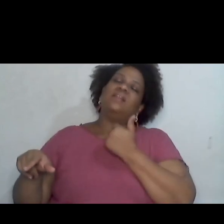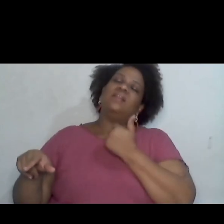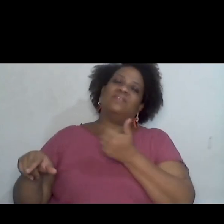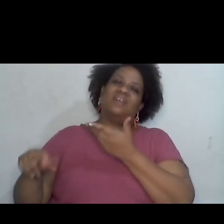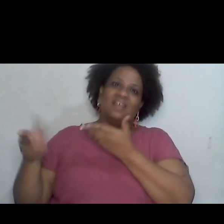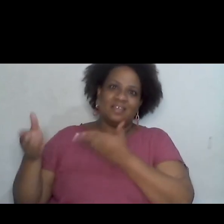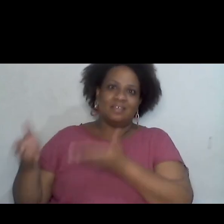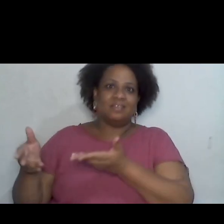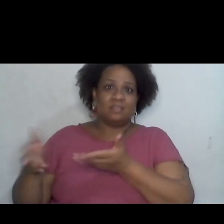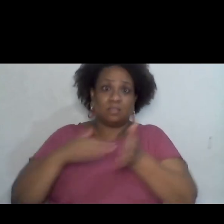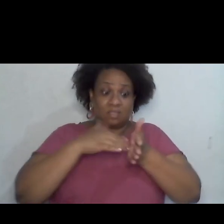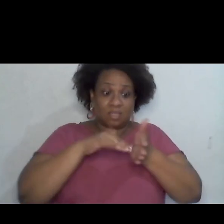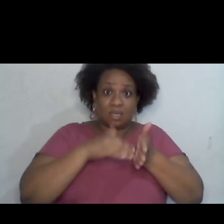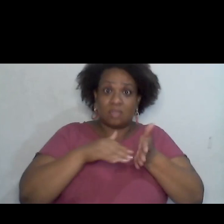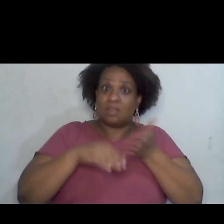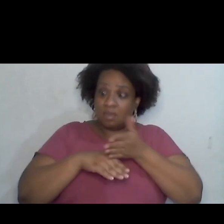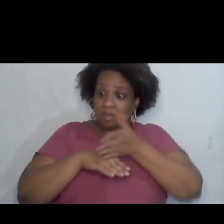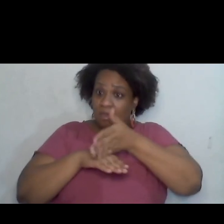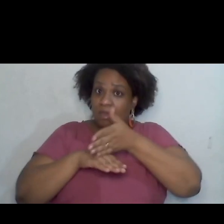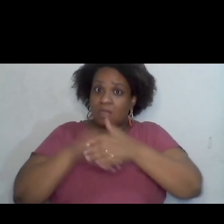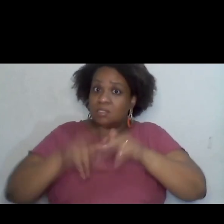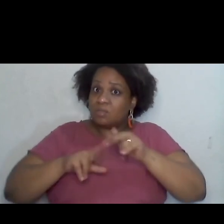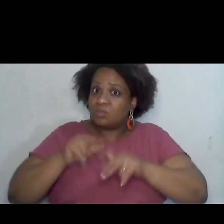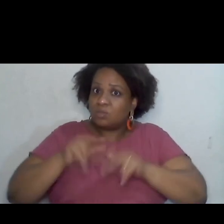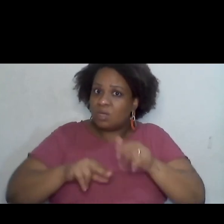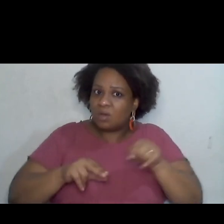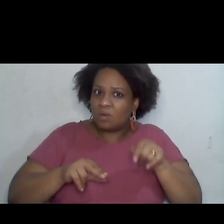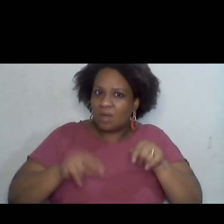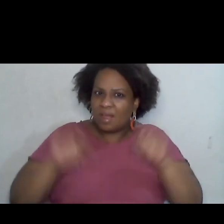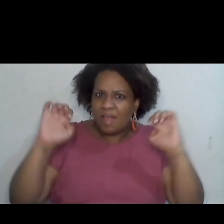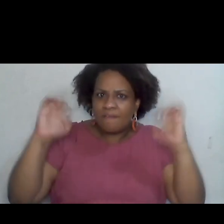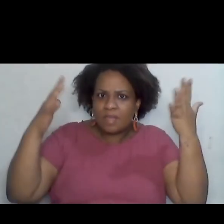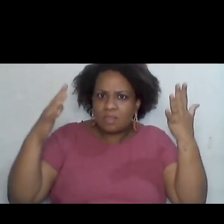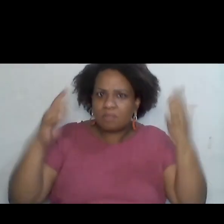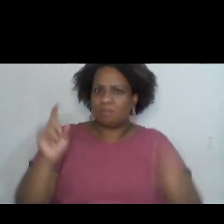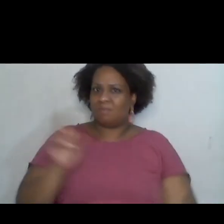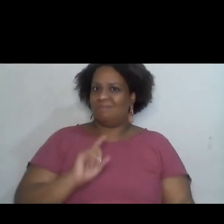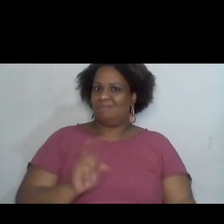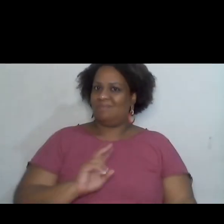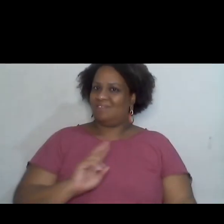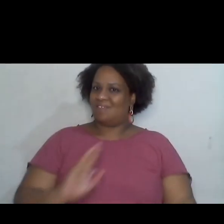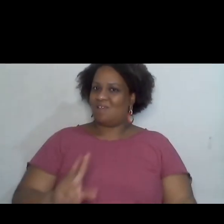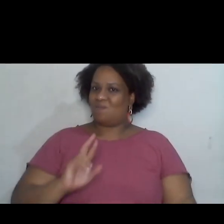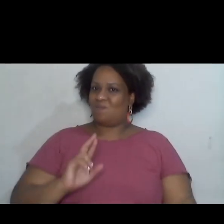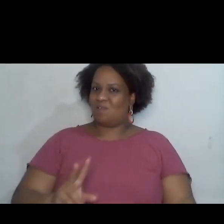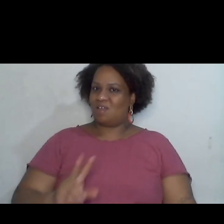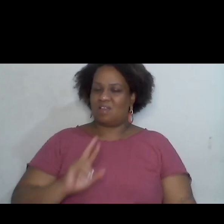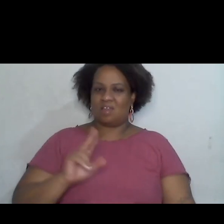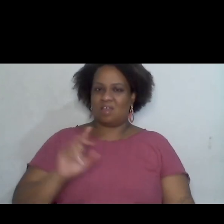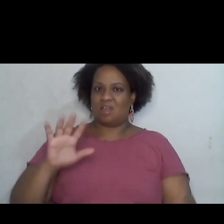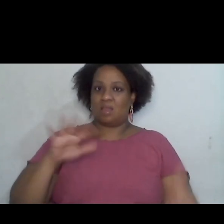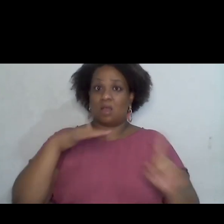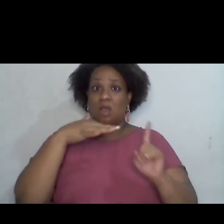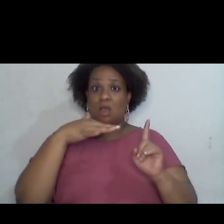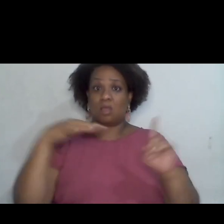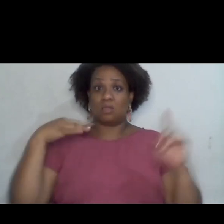está passando a participar de São João, não é porque a Secult está se transformando em eventos. Não é porque a Secult está se transformando em uma atração turística.